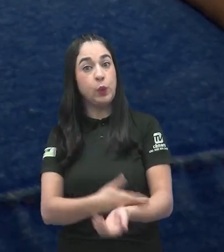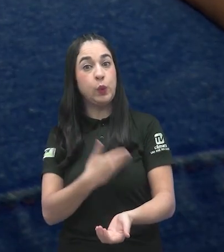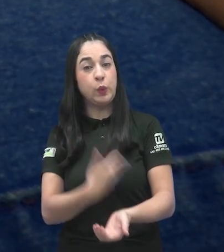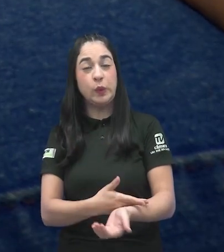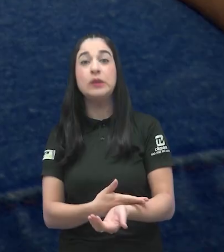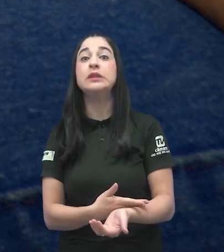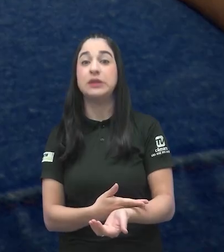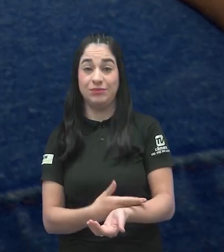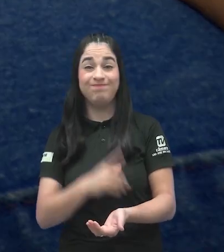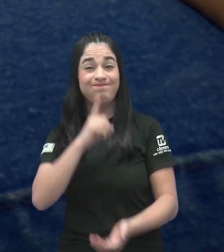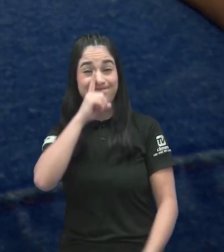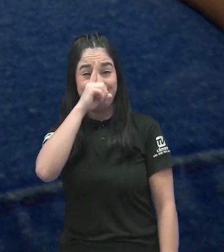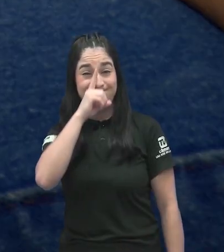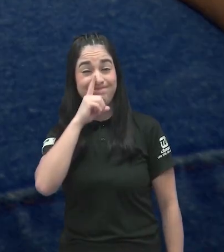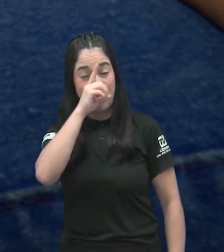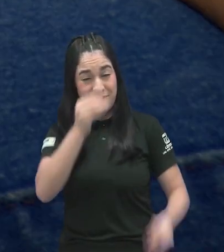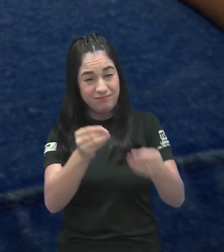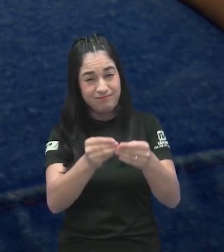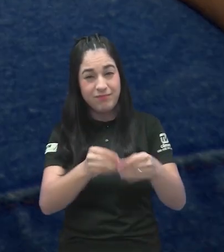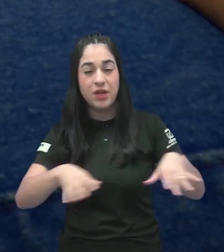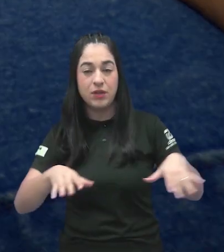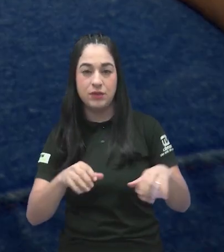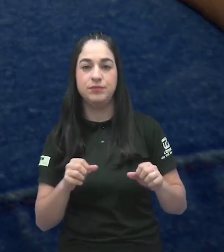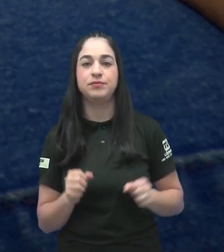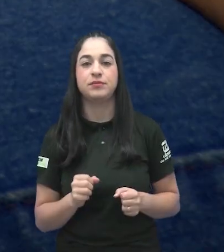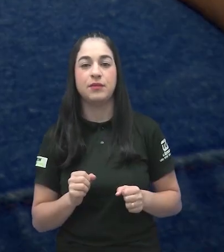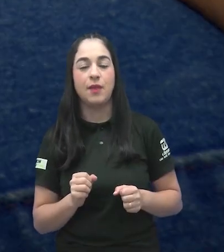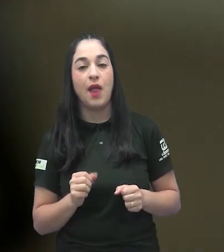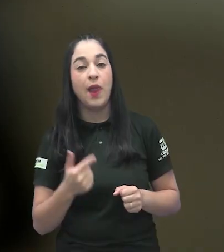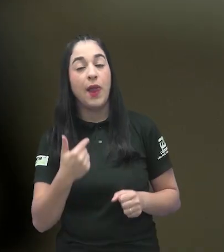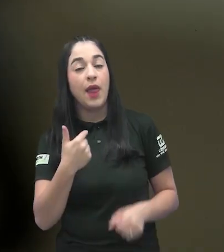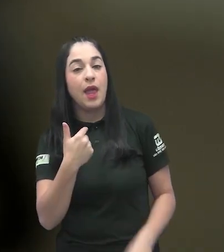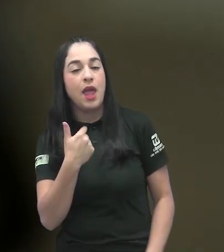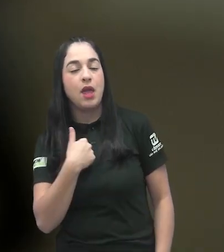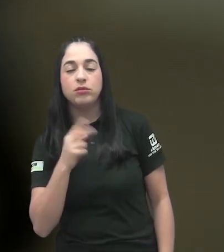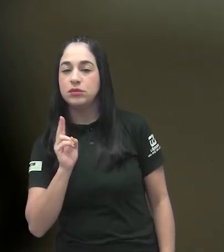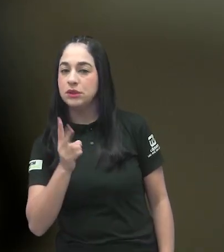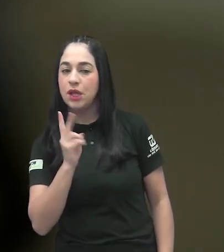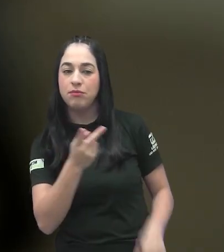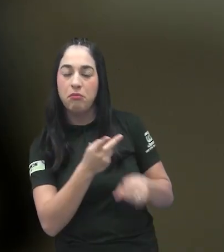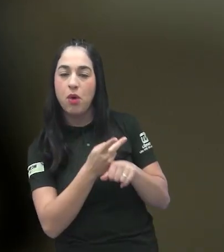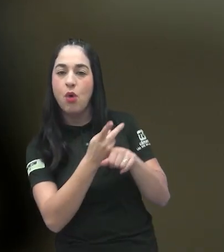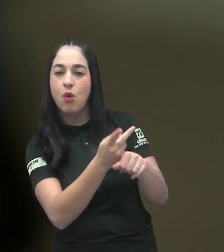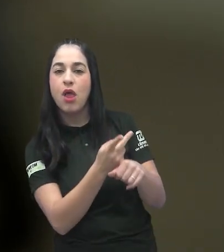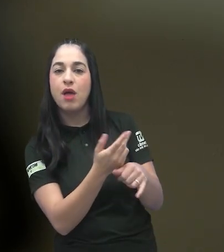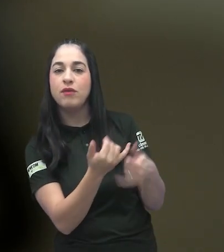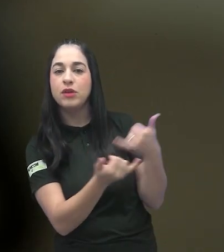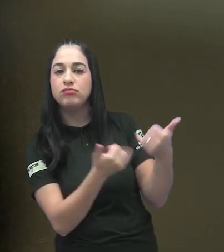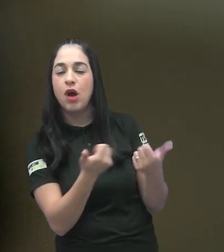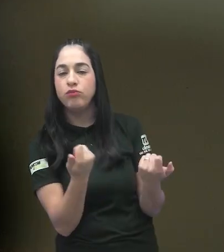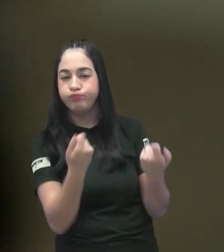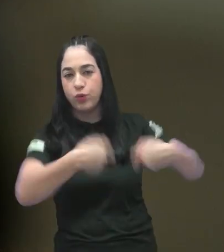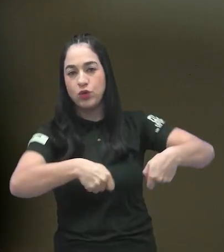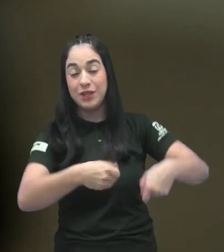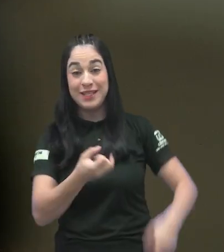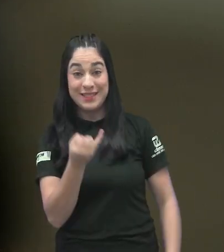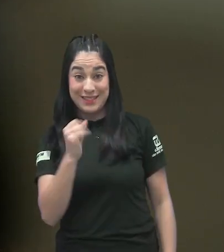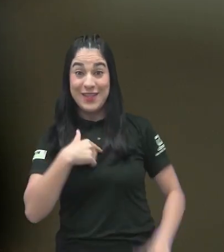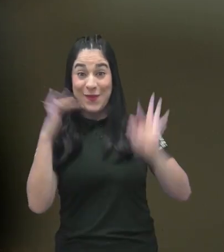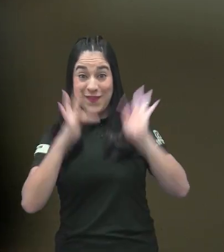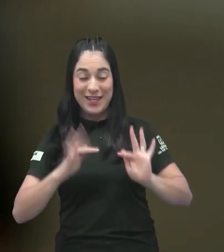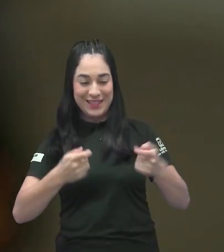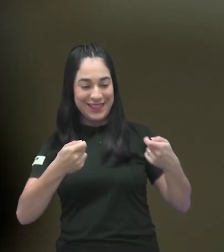com consequências que foram além dos prejuízos financeiros. Eu procurava o jogo como uma fuga. Se eu estava